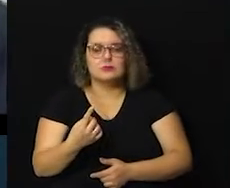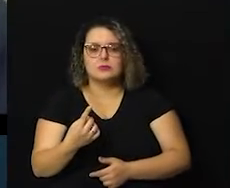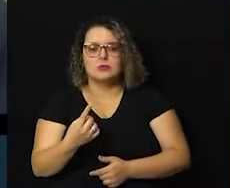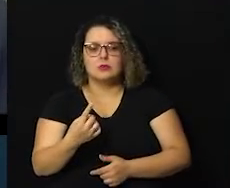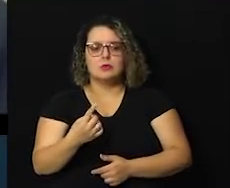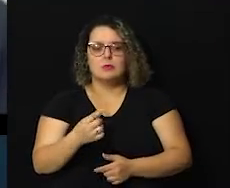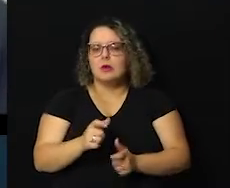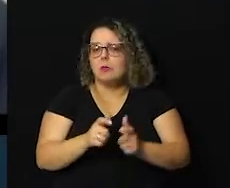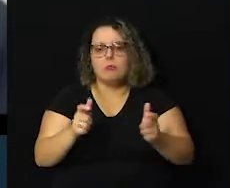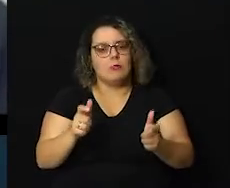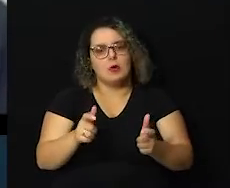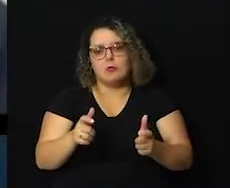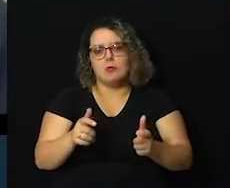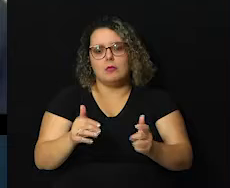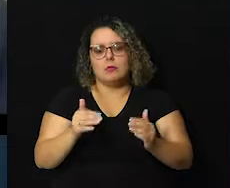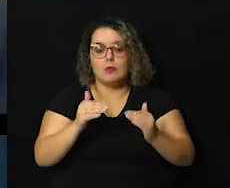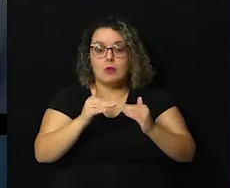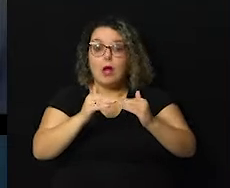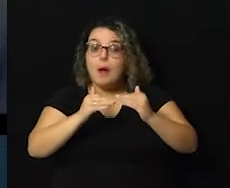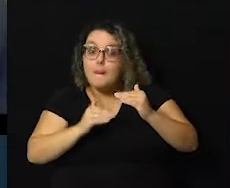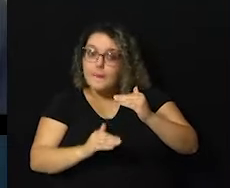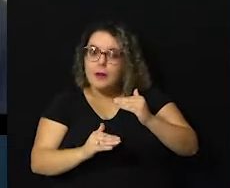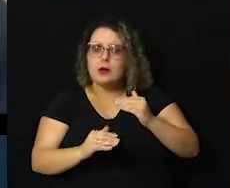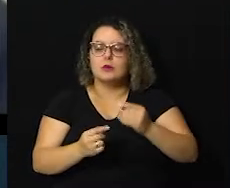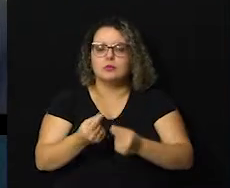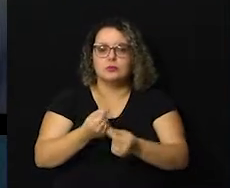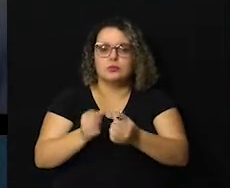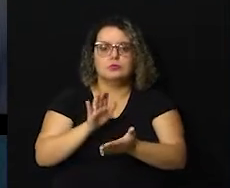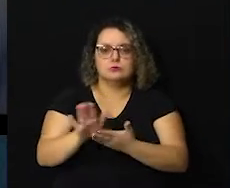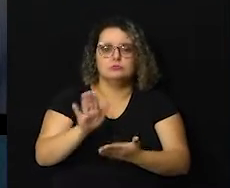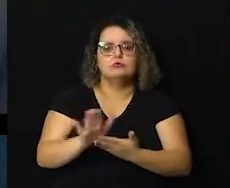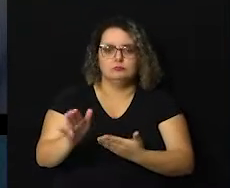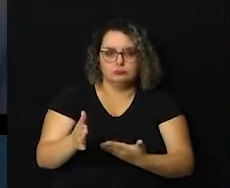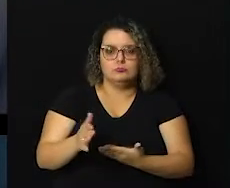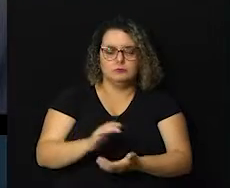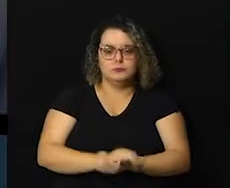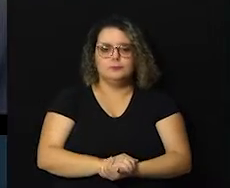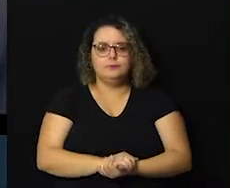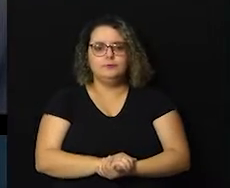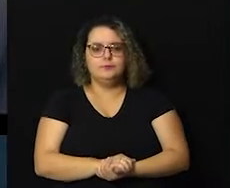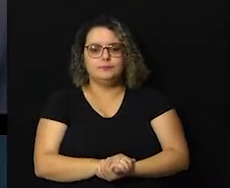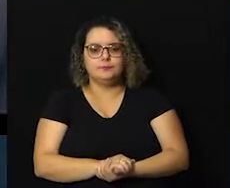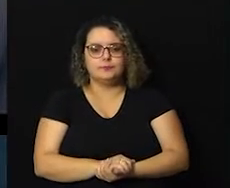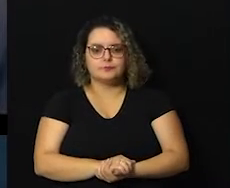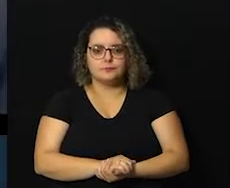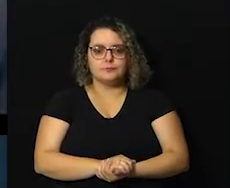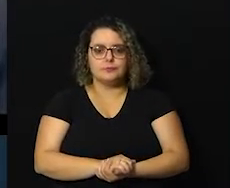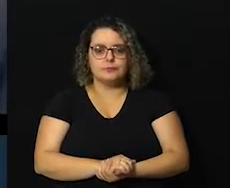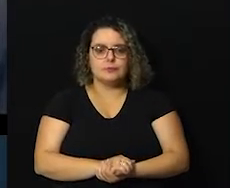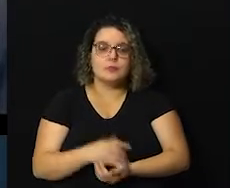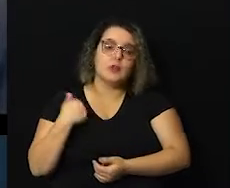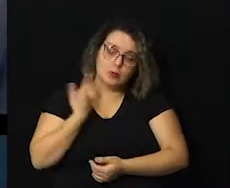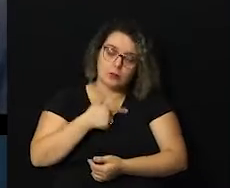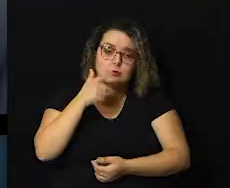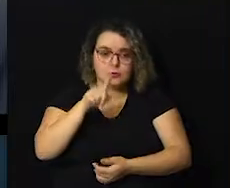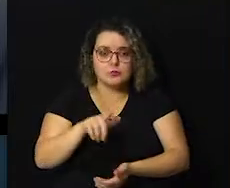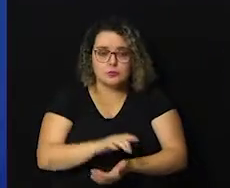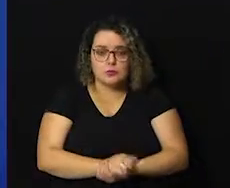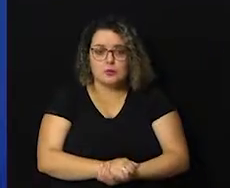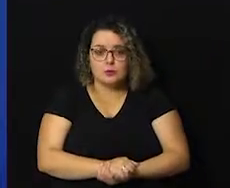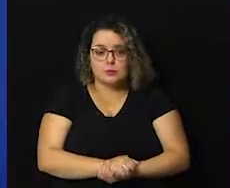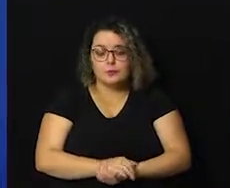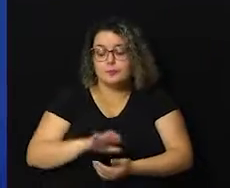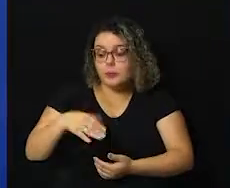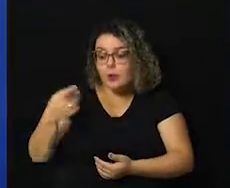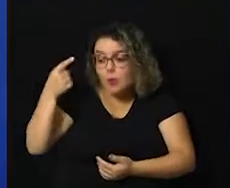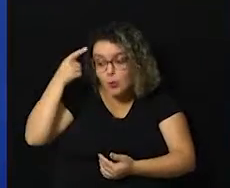um boa parte nos orçamentos sempre ficam Abbas do assado então é assim que a gente funciona